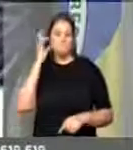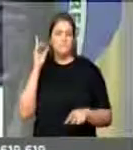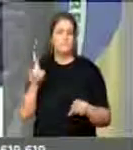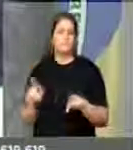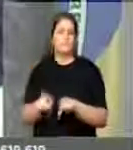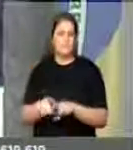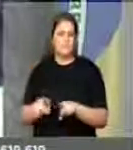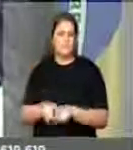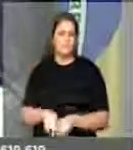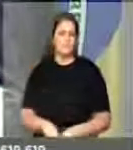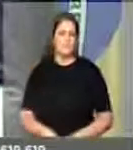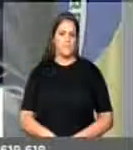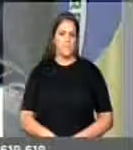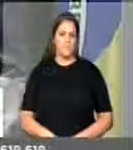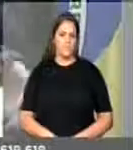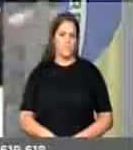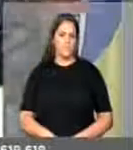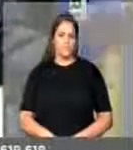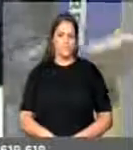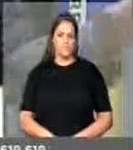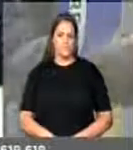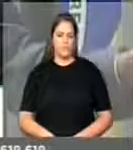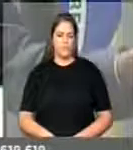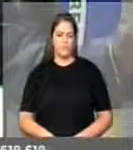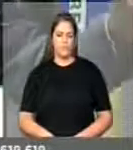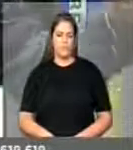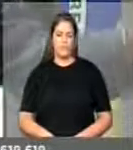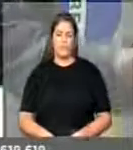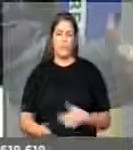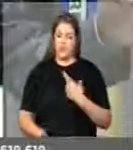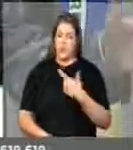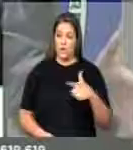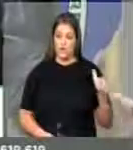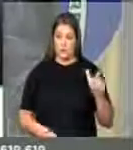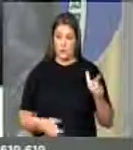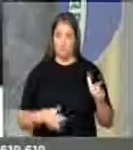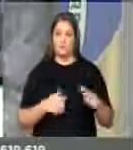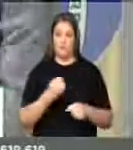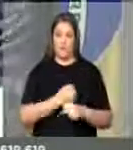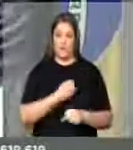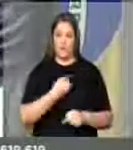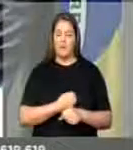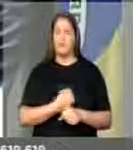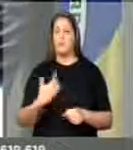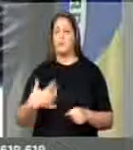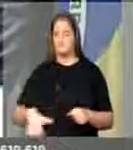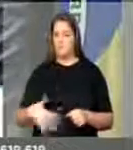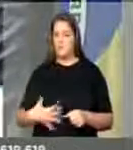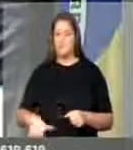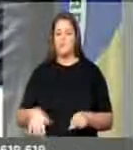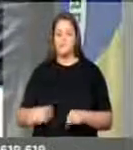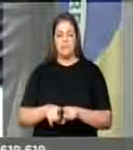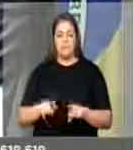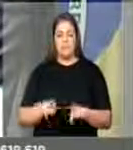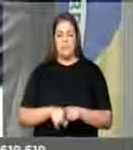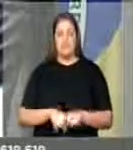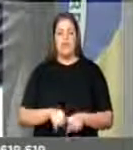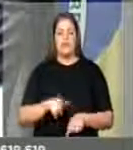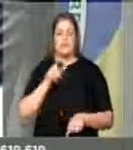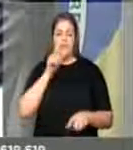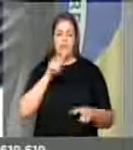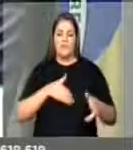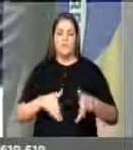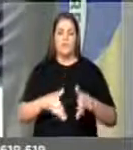com a transposição do Rio São Francisco, que é outra obra que merece e carece um pronunciamento específico sobre isso.